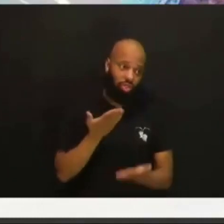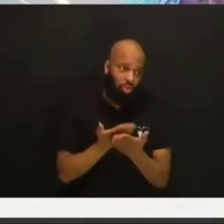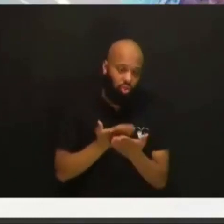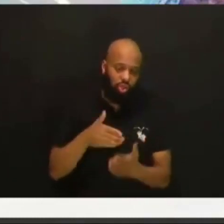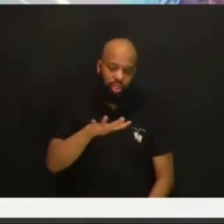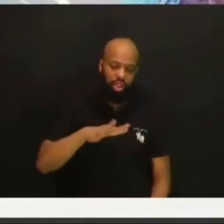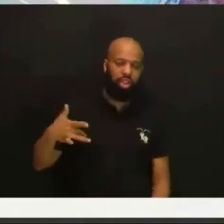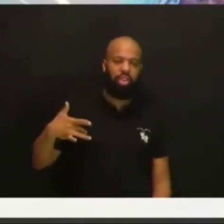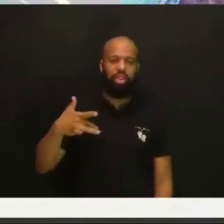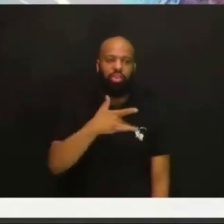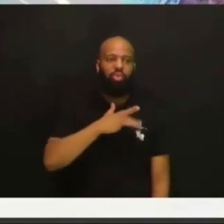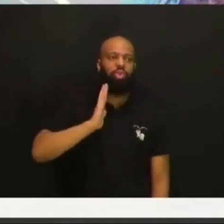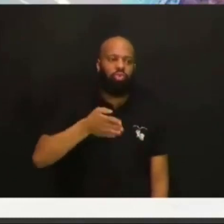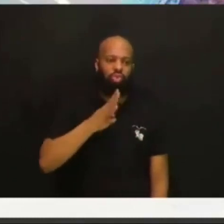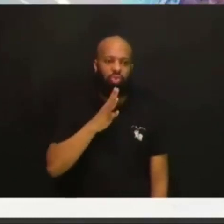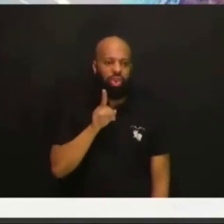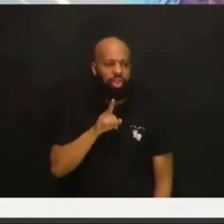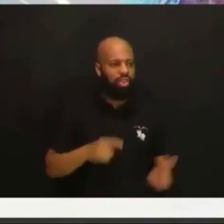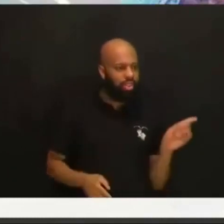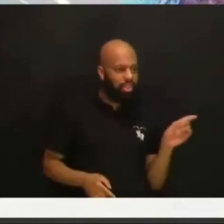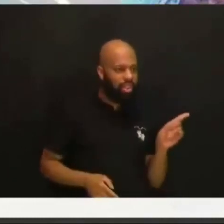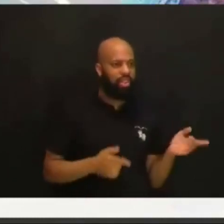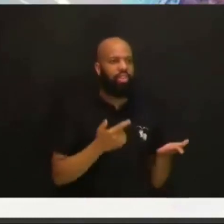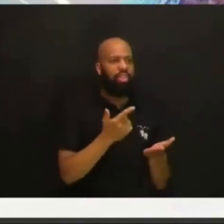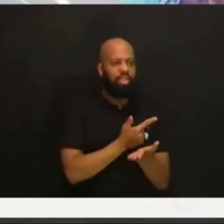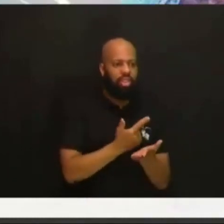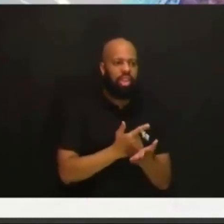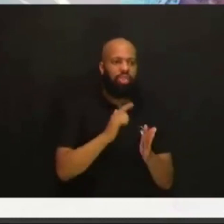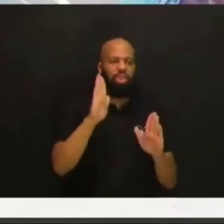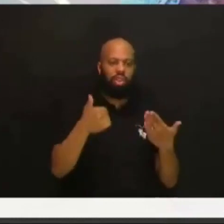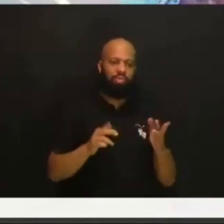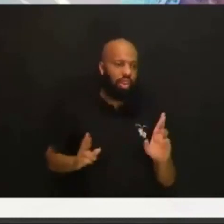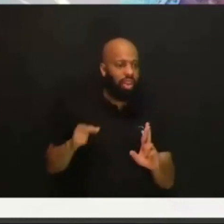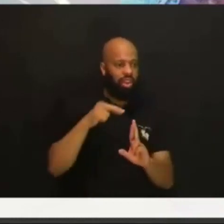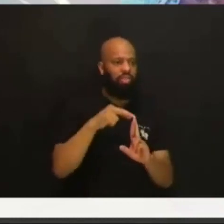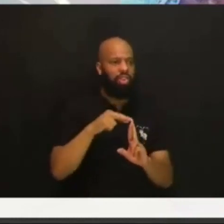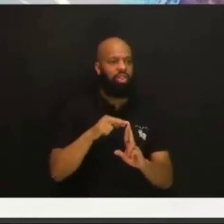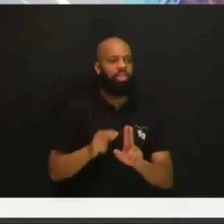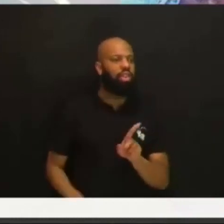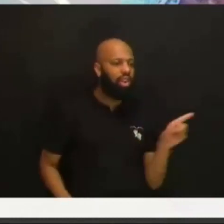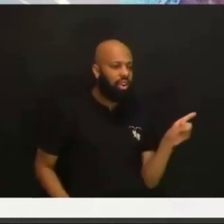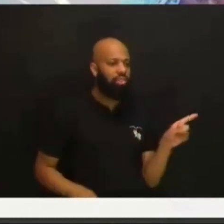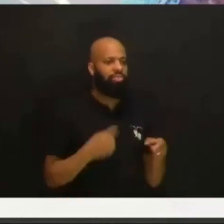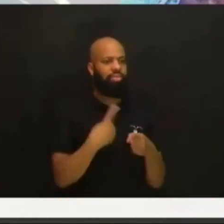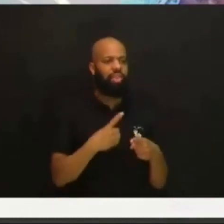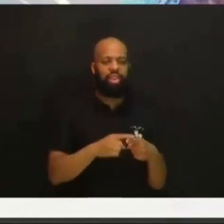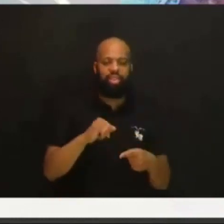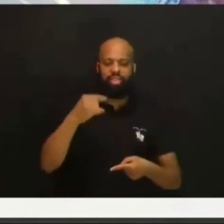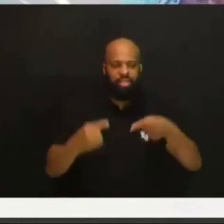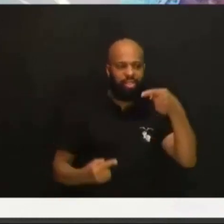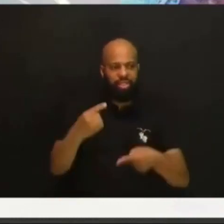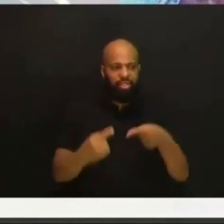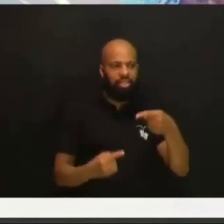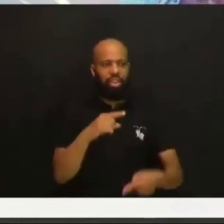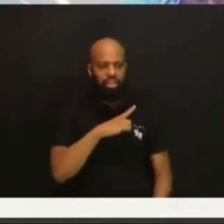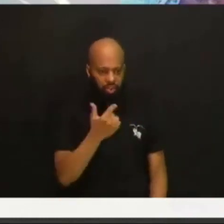saúde aí, com certeza já o conhece. Né? Então, eu trouxe essa referência para que, quando nos for debatido, né, teve uma